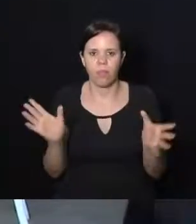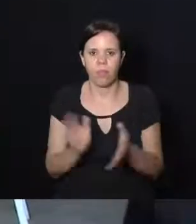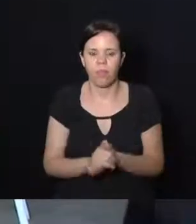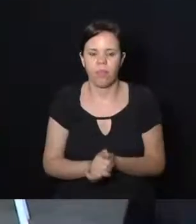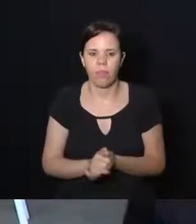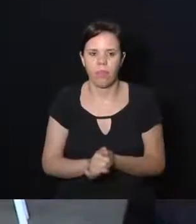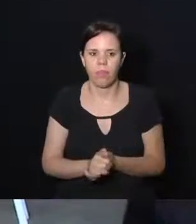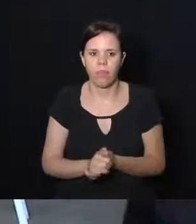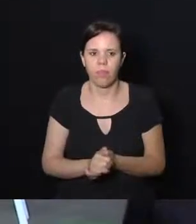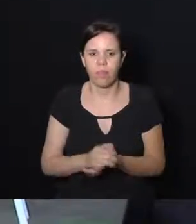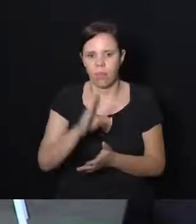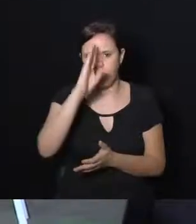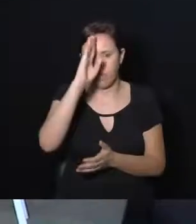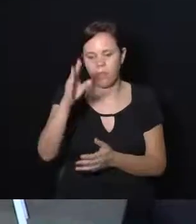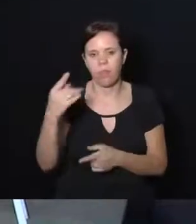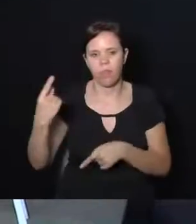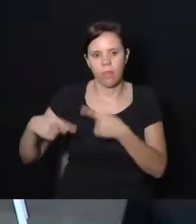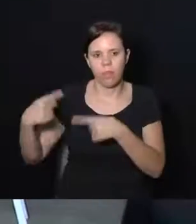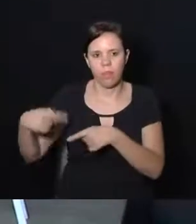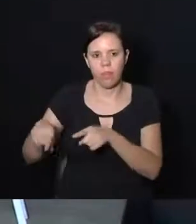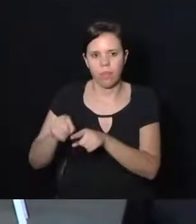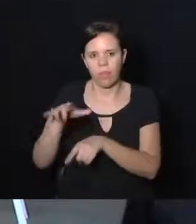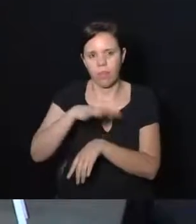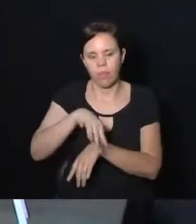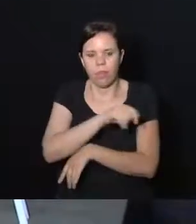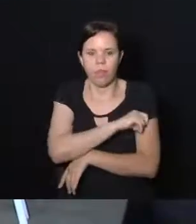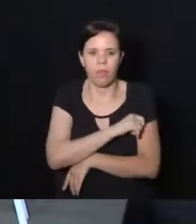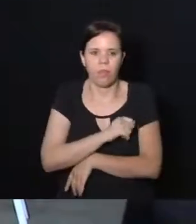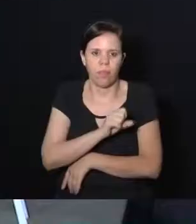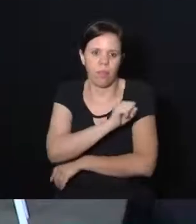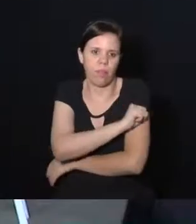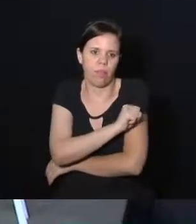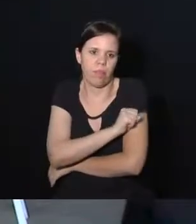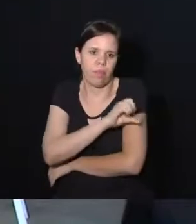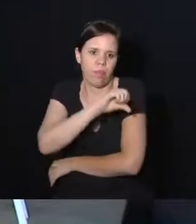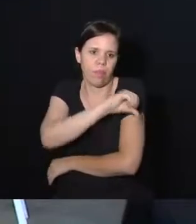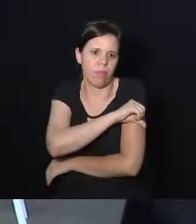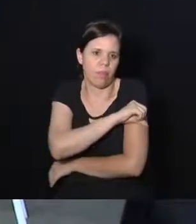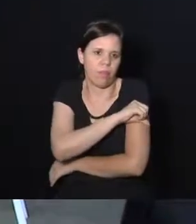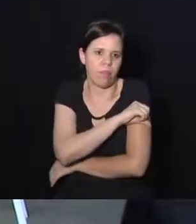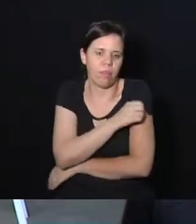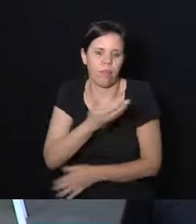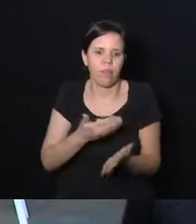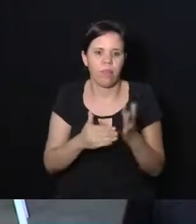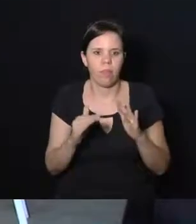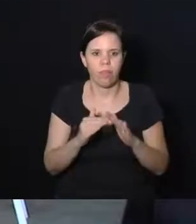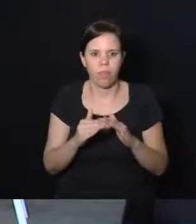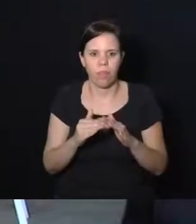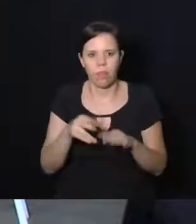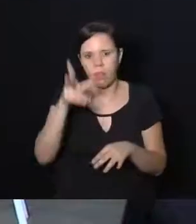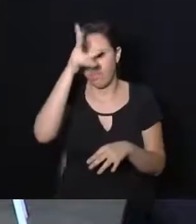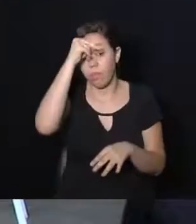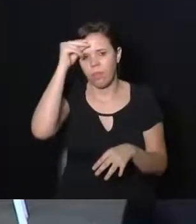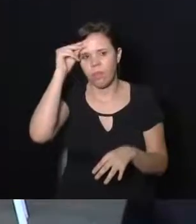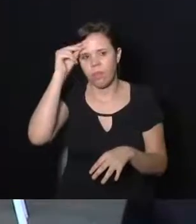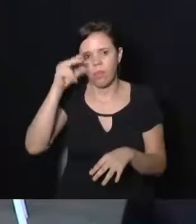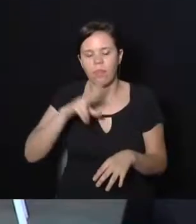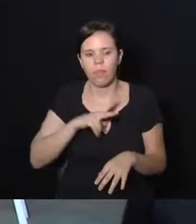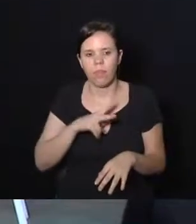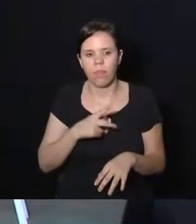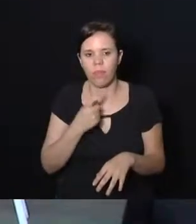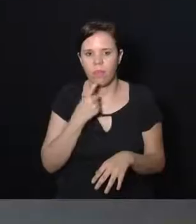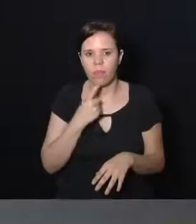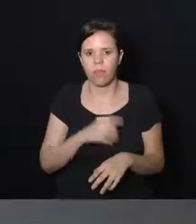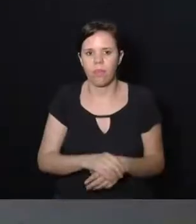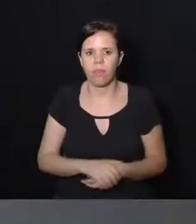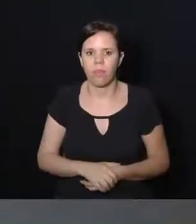o protagonismo político de alunos de 8º e 9º anos das escolas públicas e particulares de